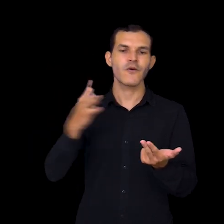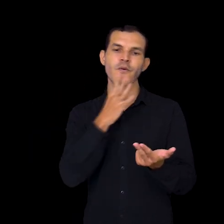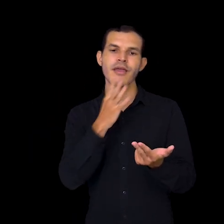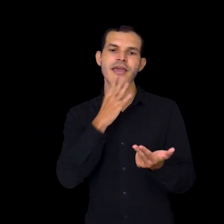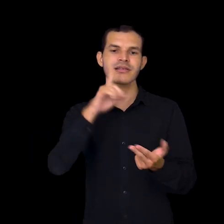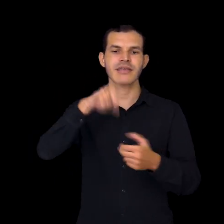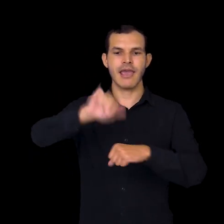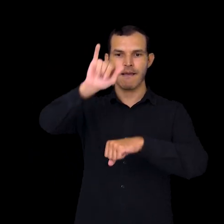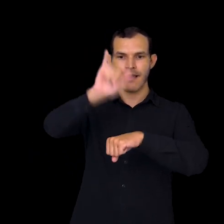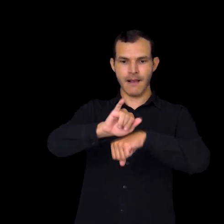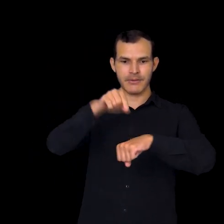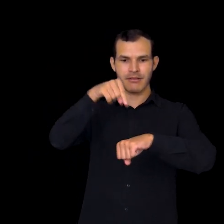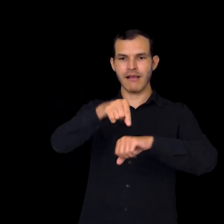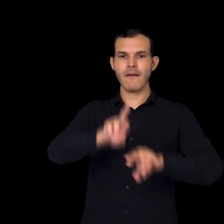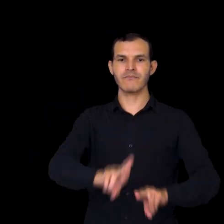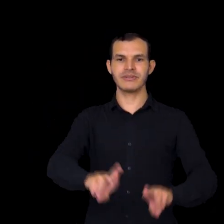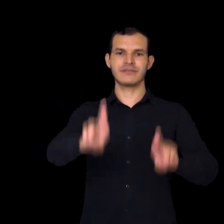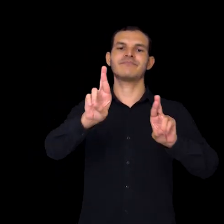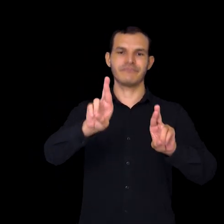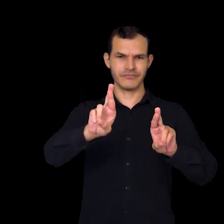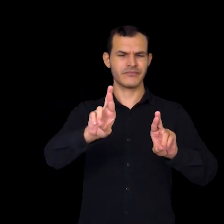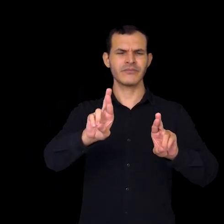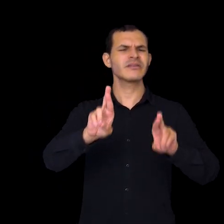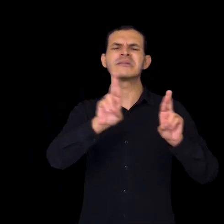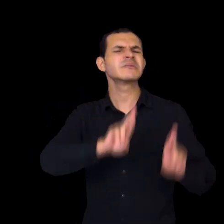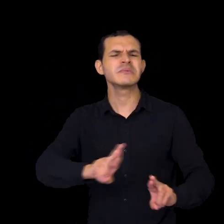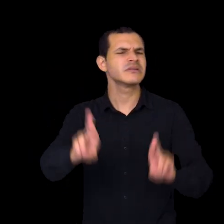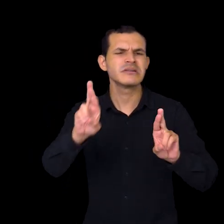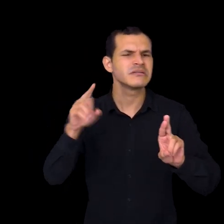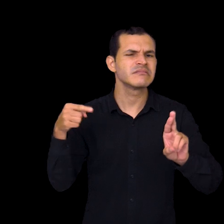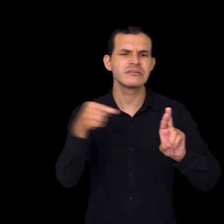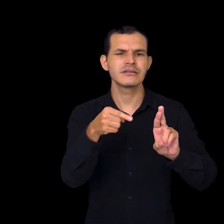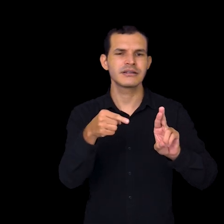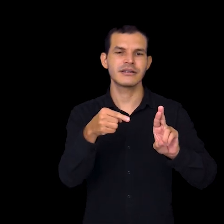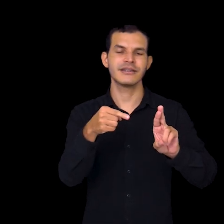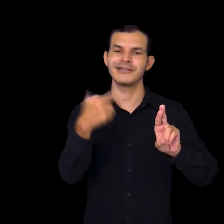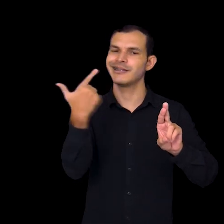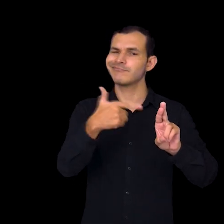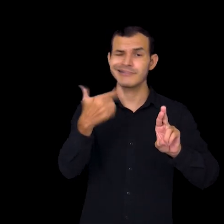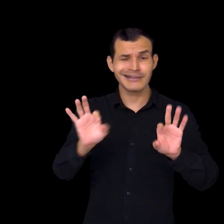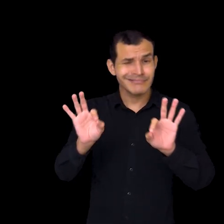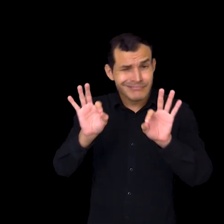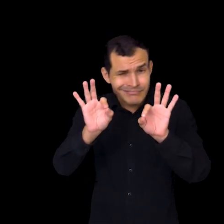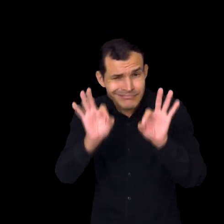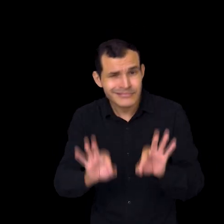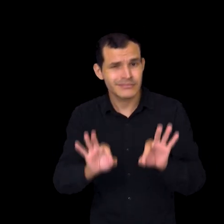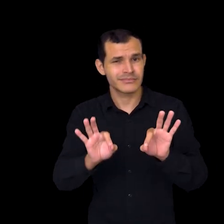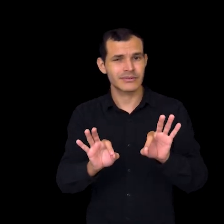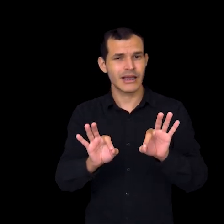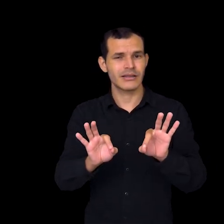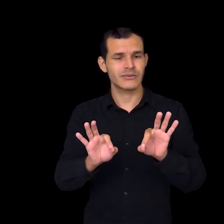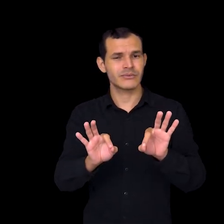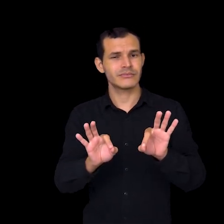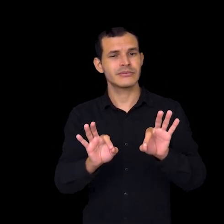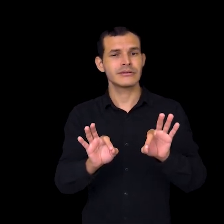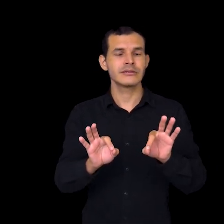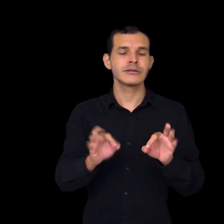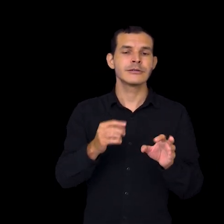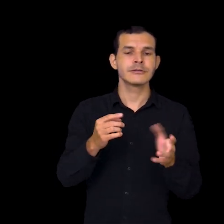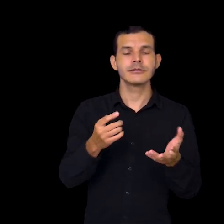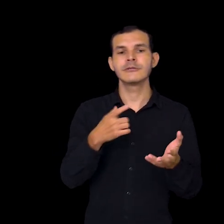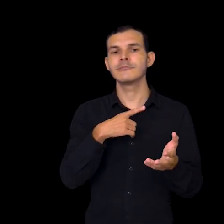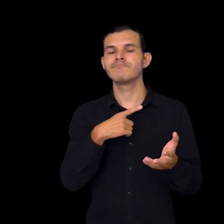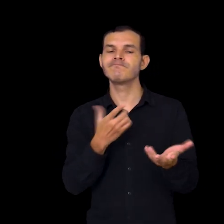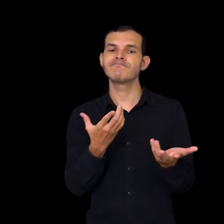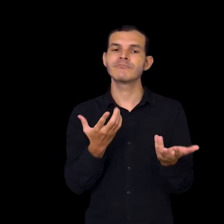é a capital da esperança. Essa esperança, ela não cumpre exatamente aquilo que é